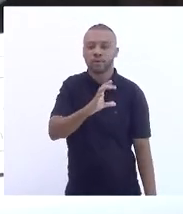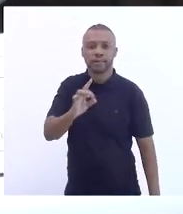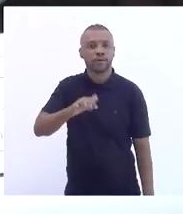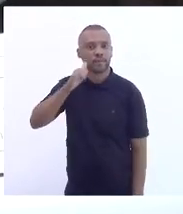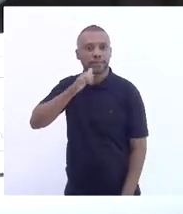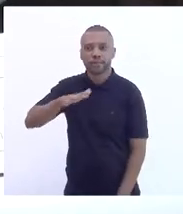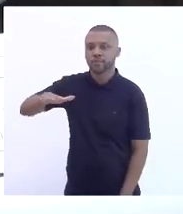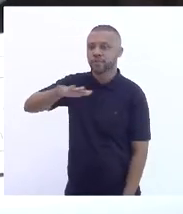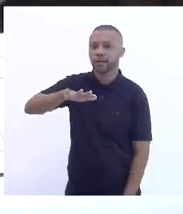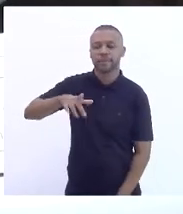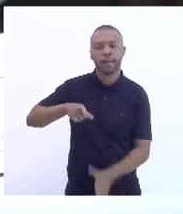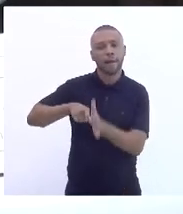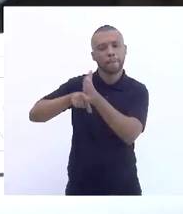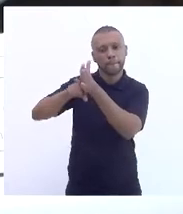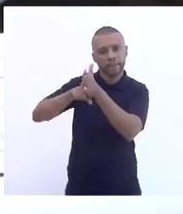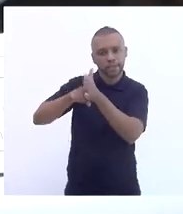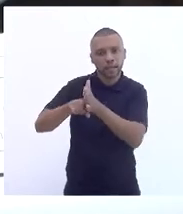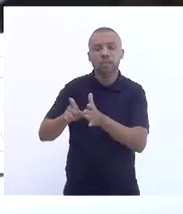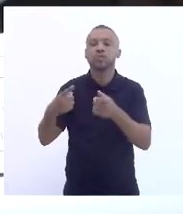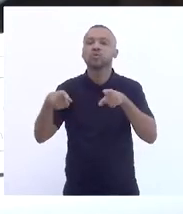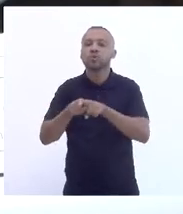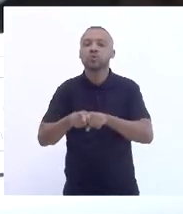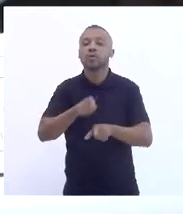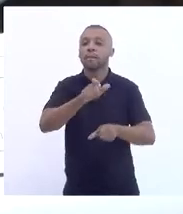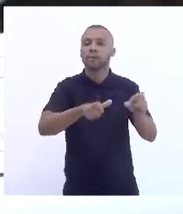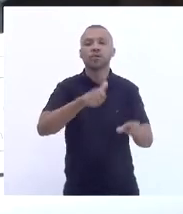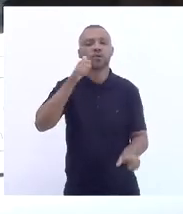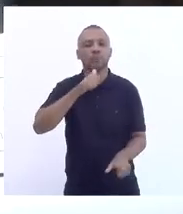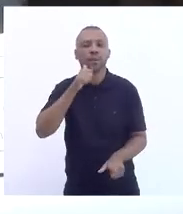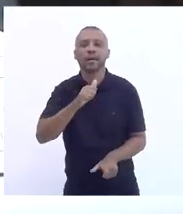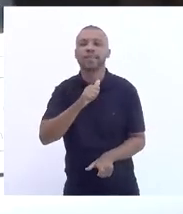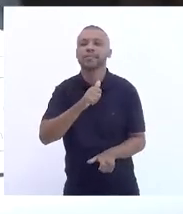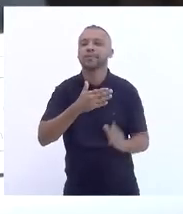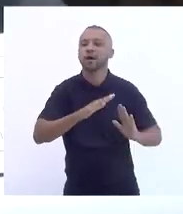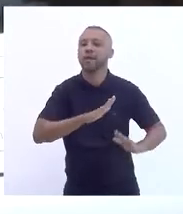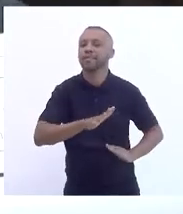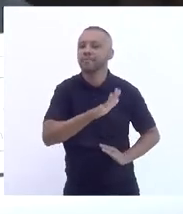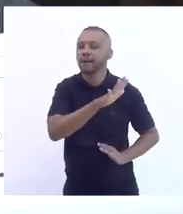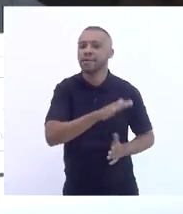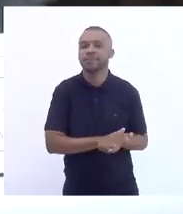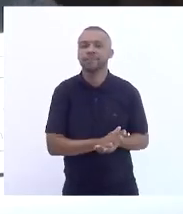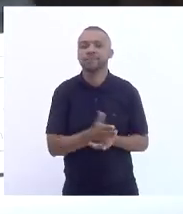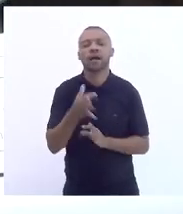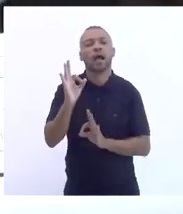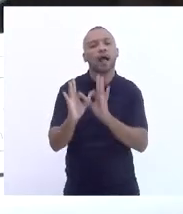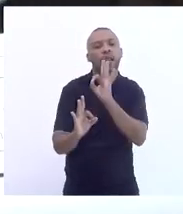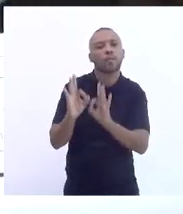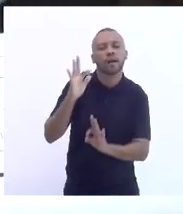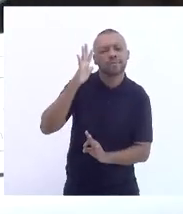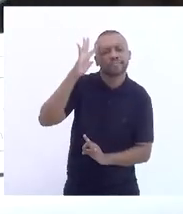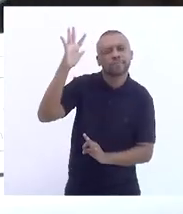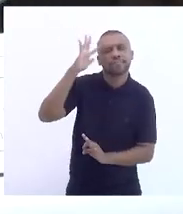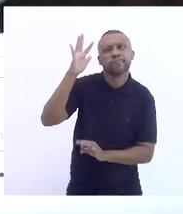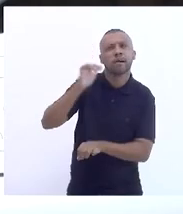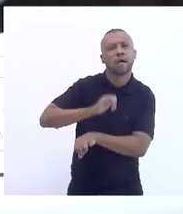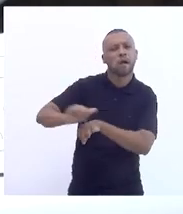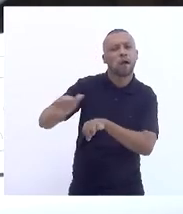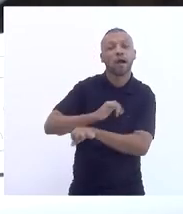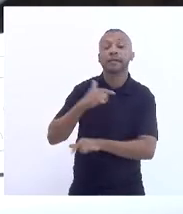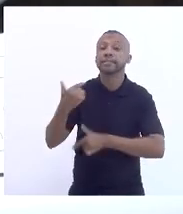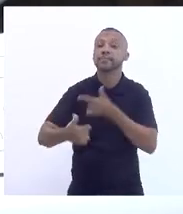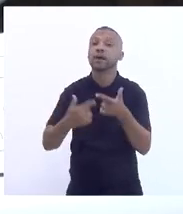mulher está desenvolvendo uma pesquisa com moradores de favelas para traçar estratégias de atuação contra a violência doméstica